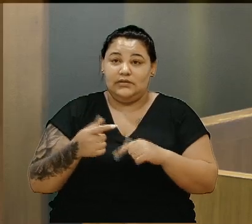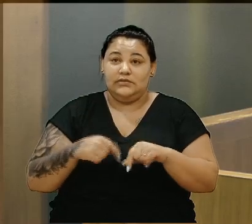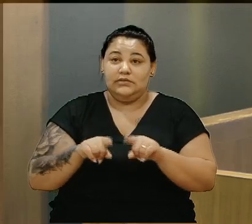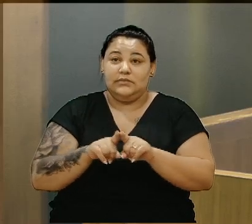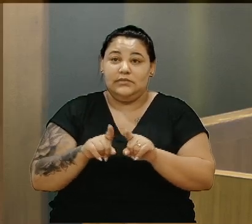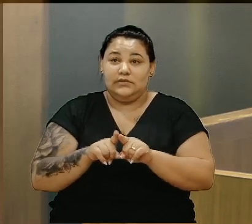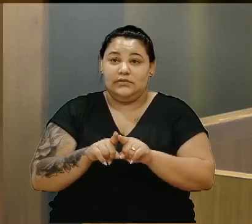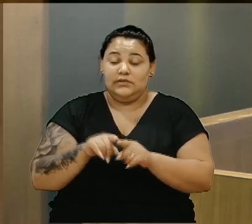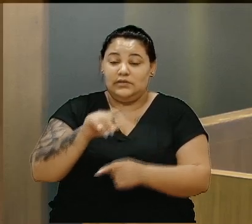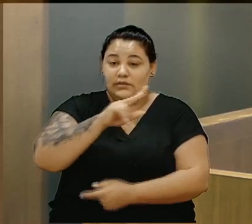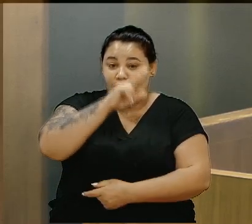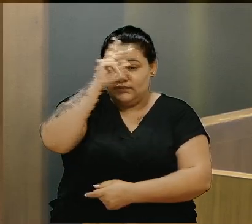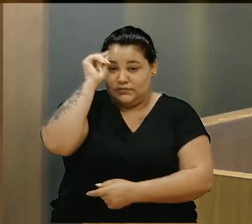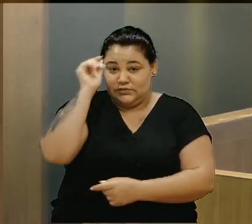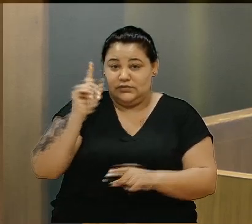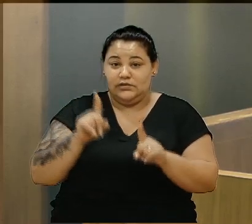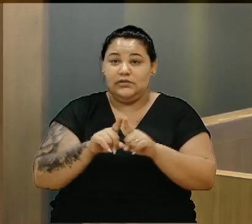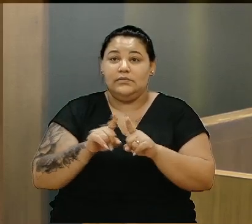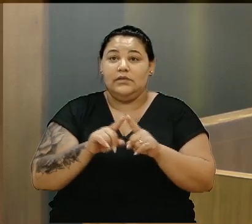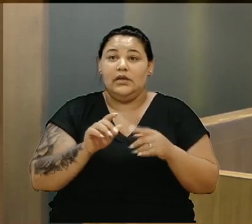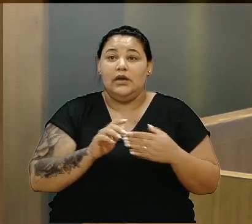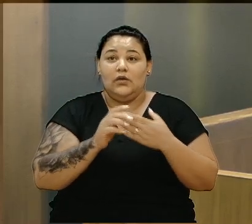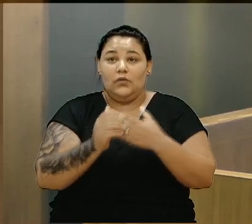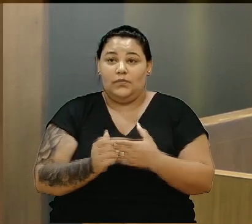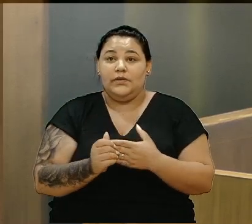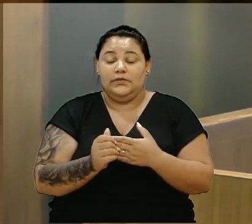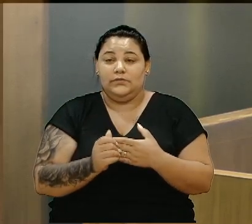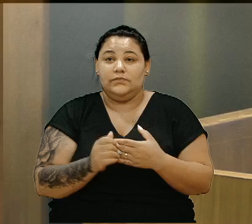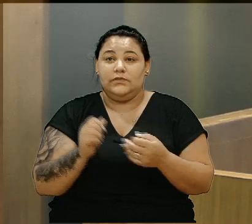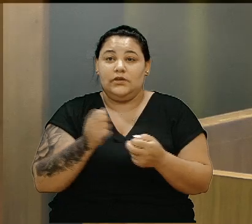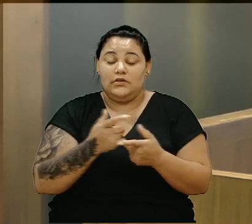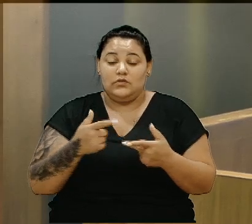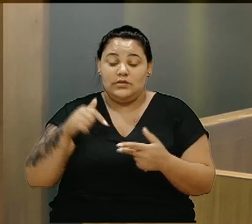mesmo acompanhando as questões aqui da Câmara de Vereadores.